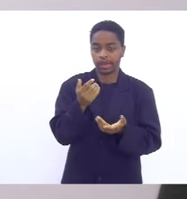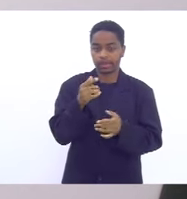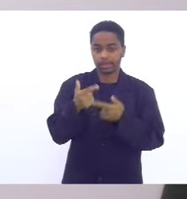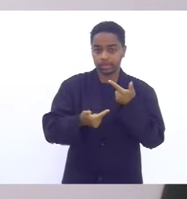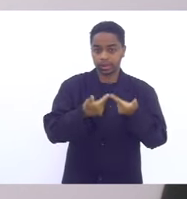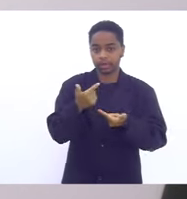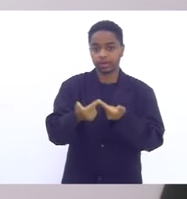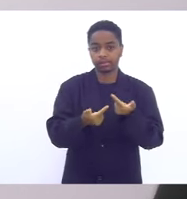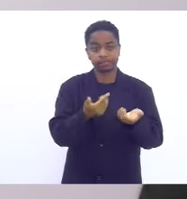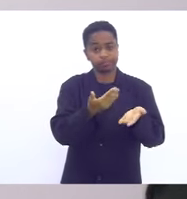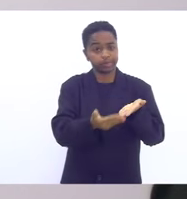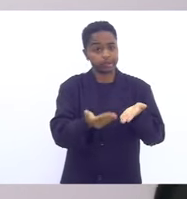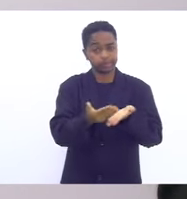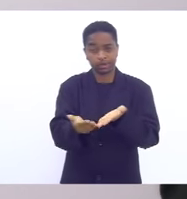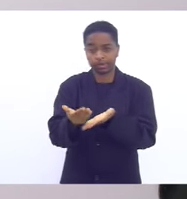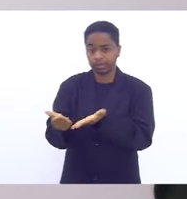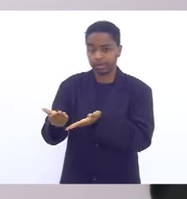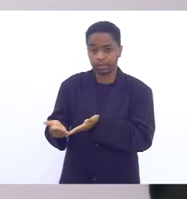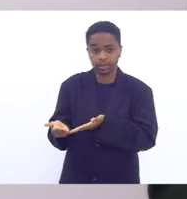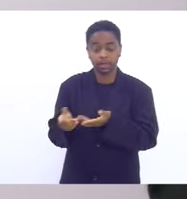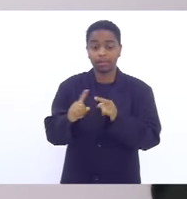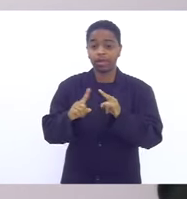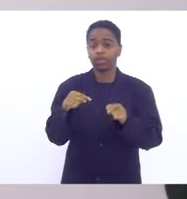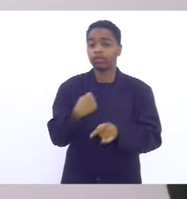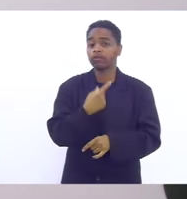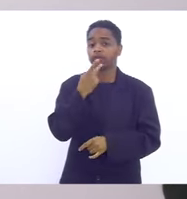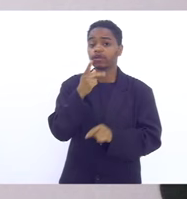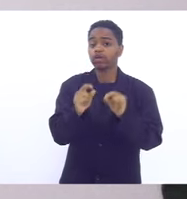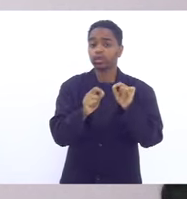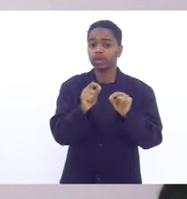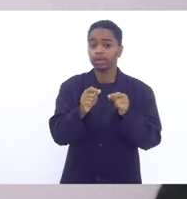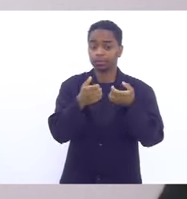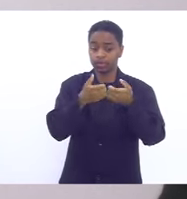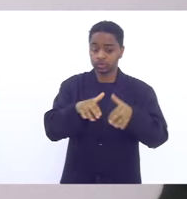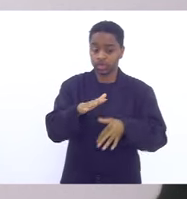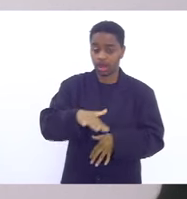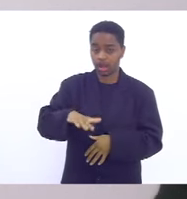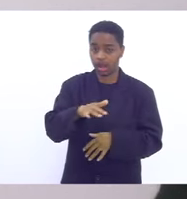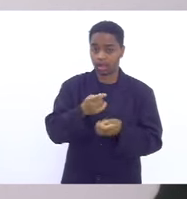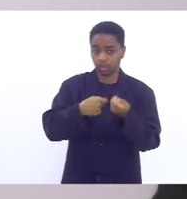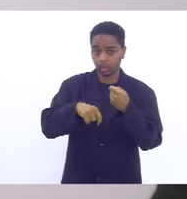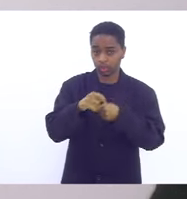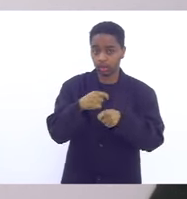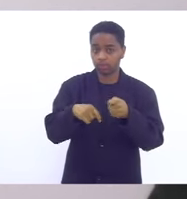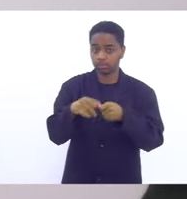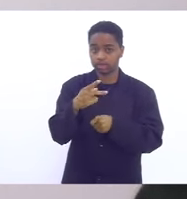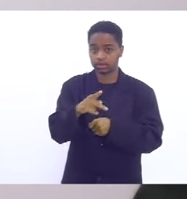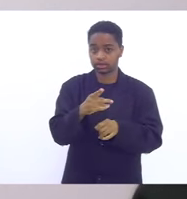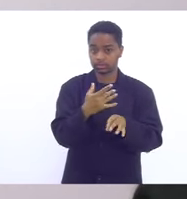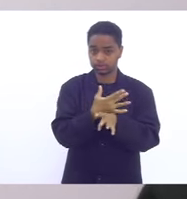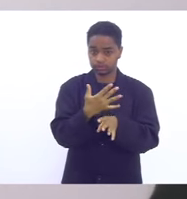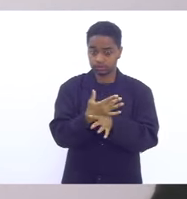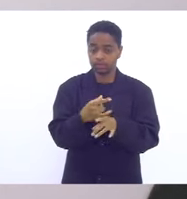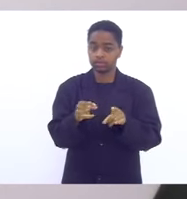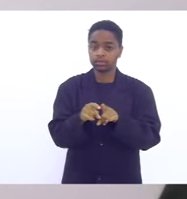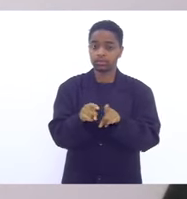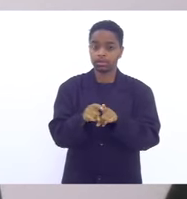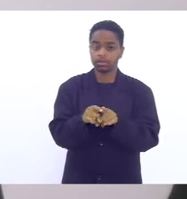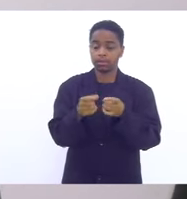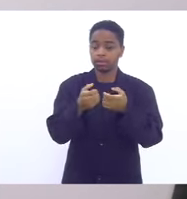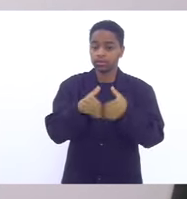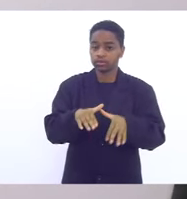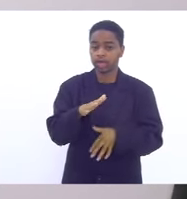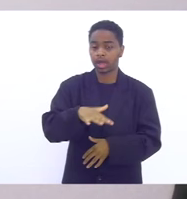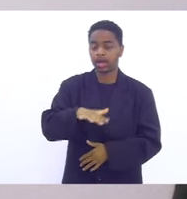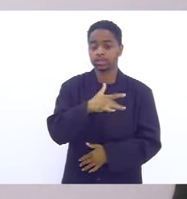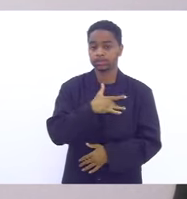Rodrigo Amorim. E a gente fala o quê? A gente afeta a parte econômica, né, do município, nós estamos afetando a parte da